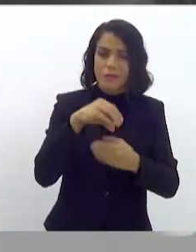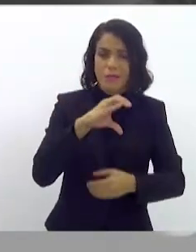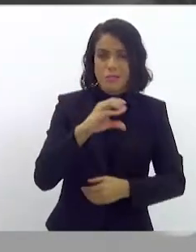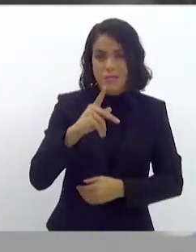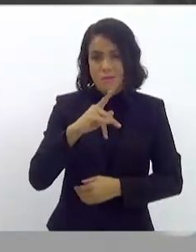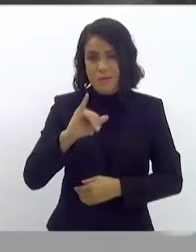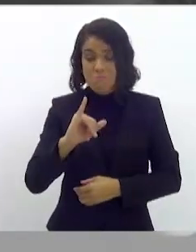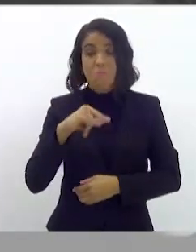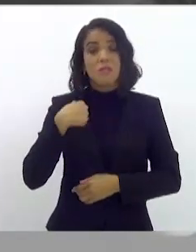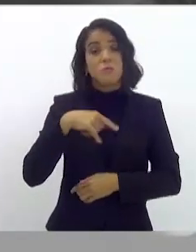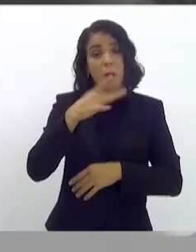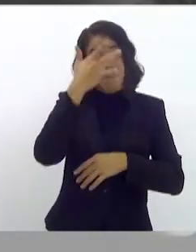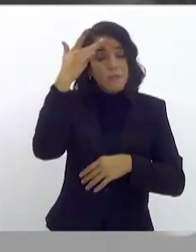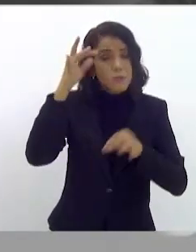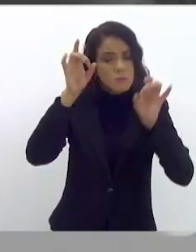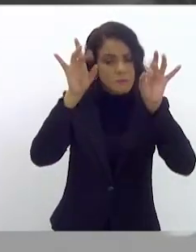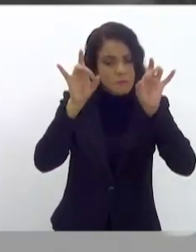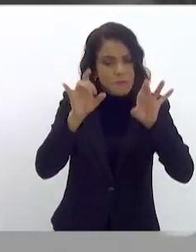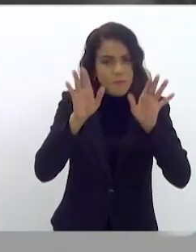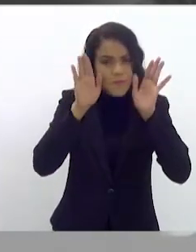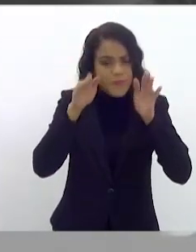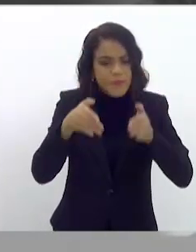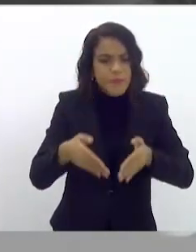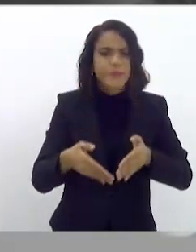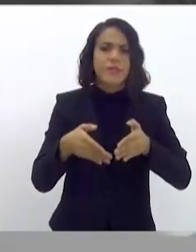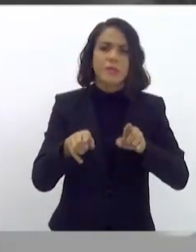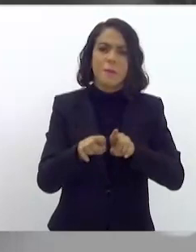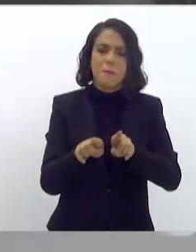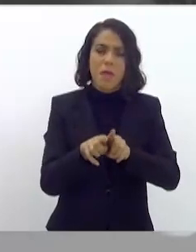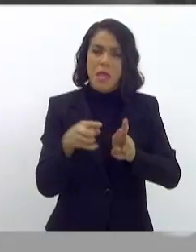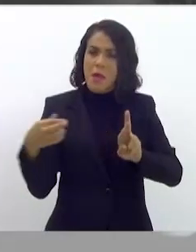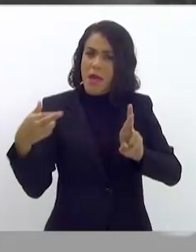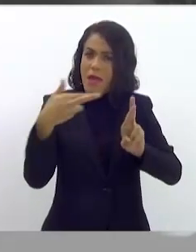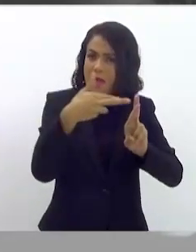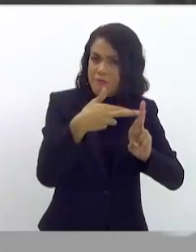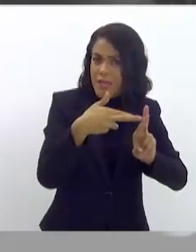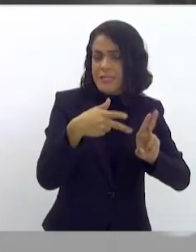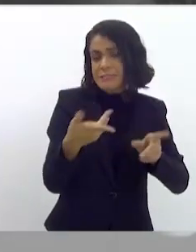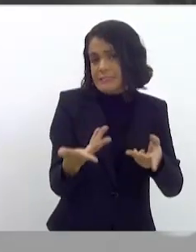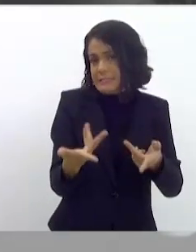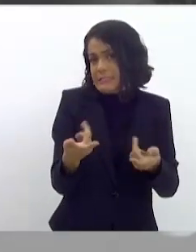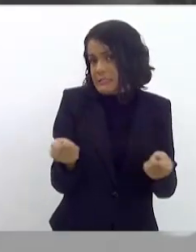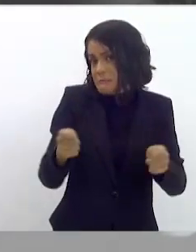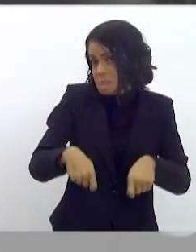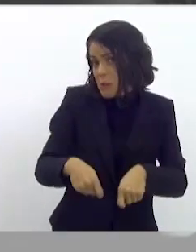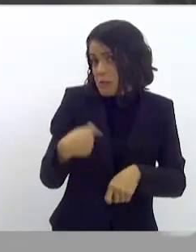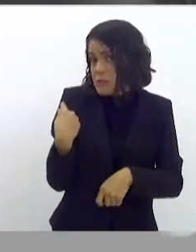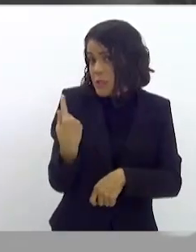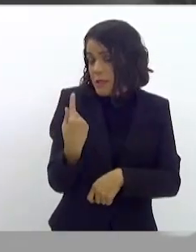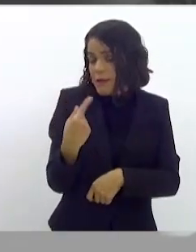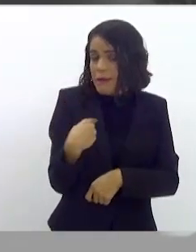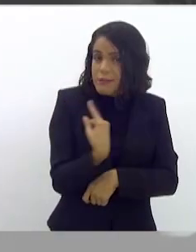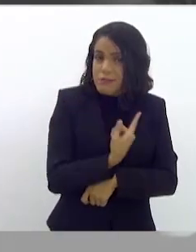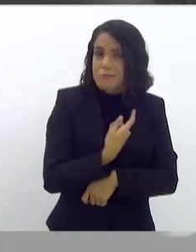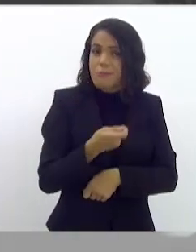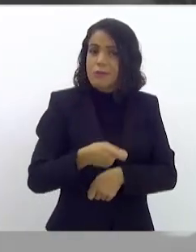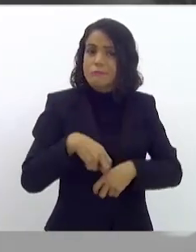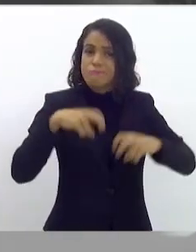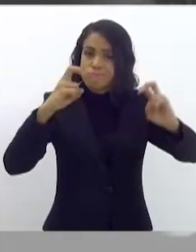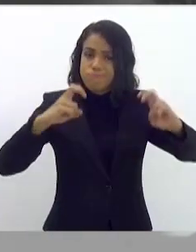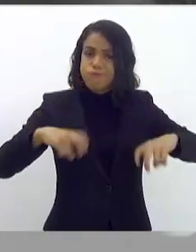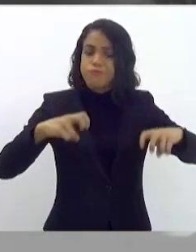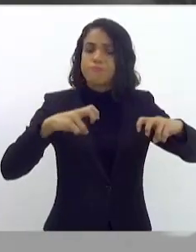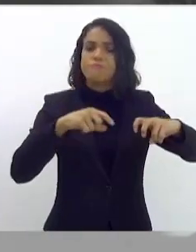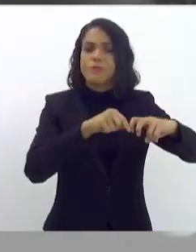uma especialista que possa também aqui ser referenciado, ouvida, né, pela nossa comissão, que certamente